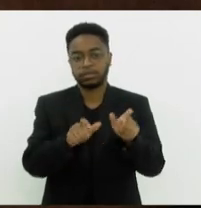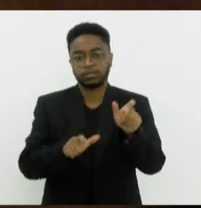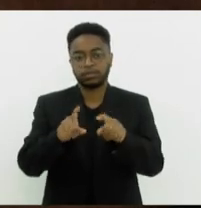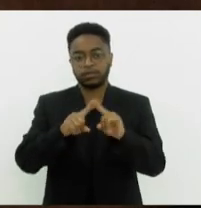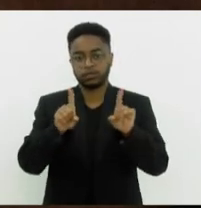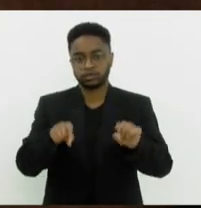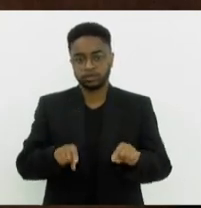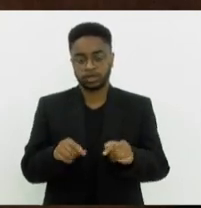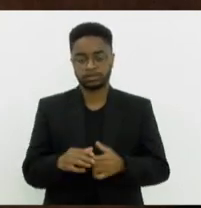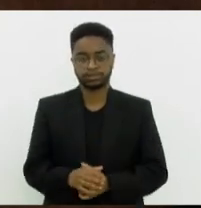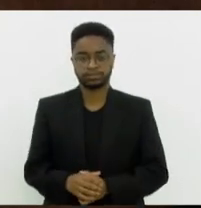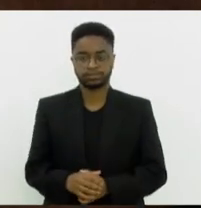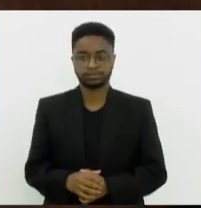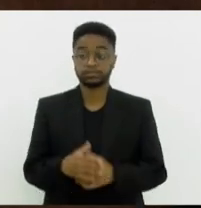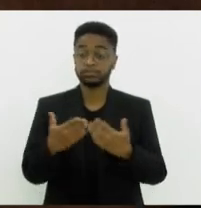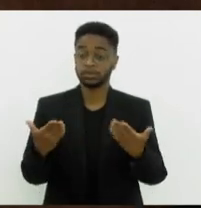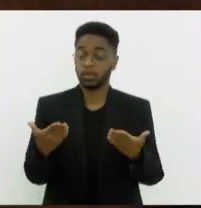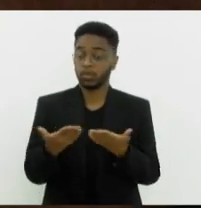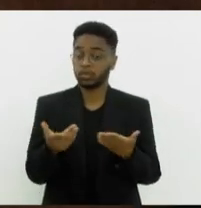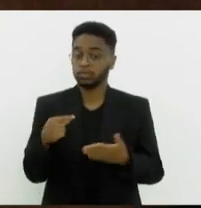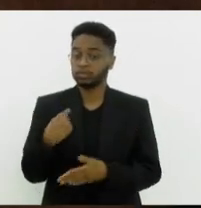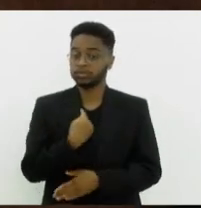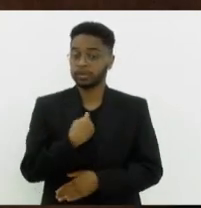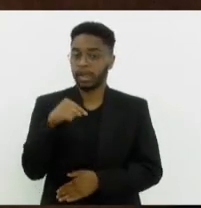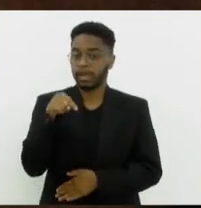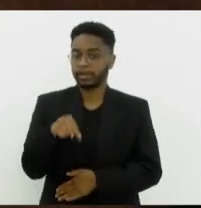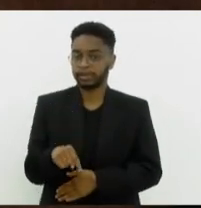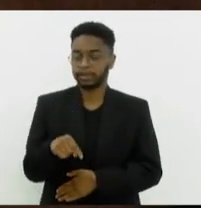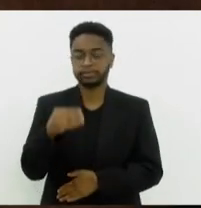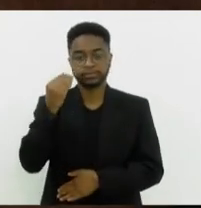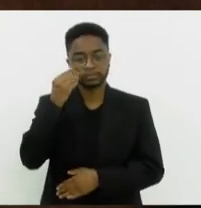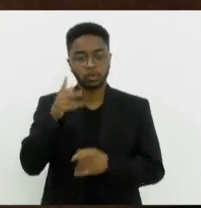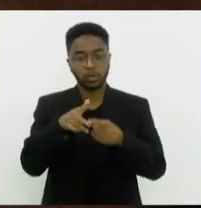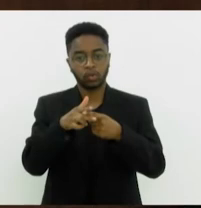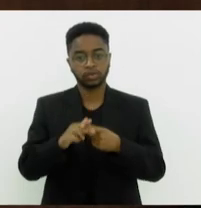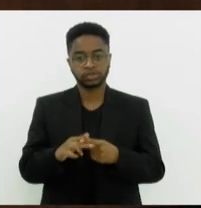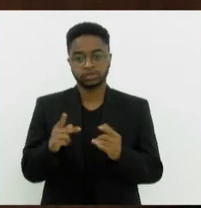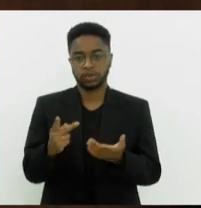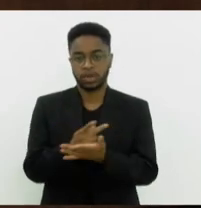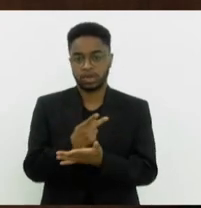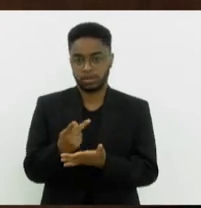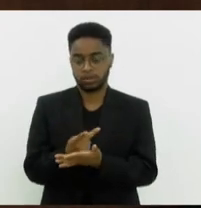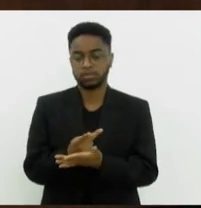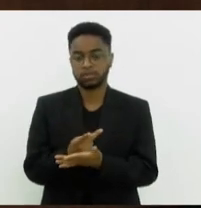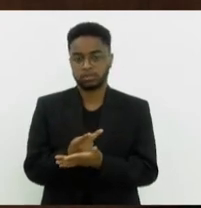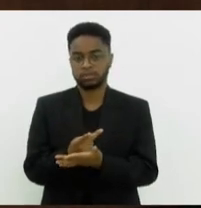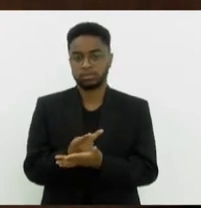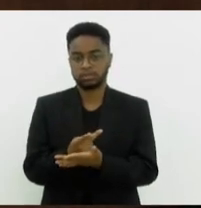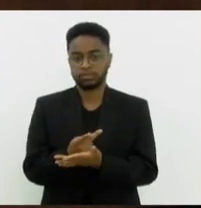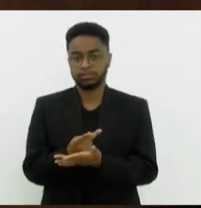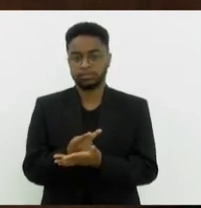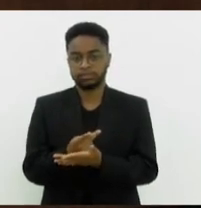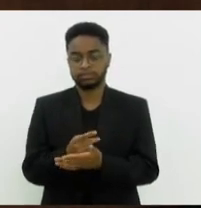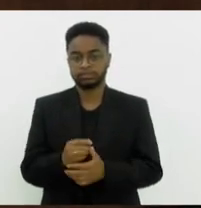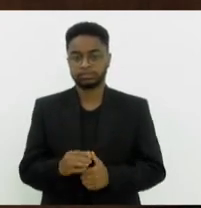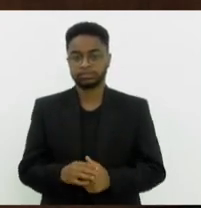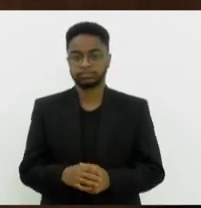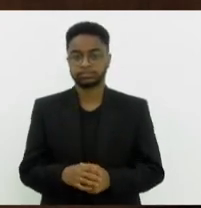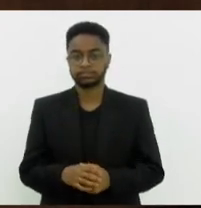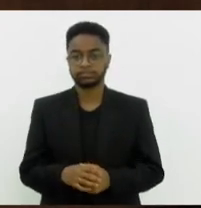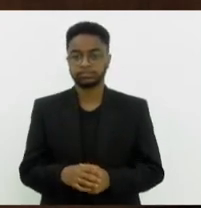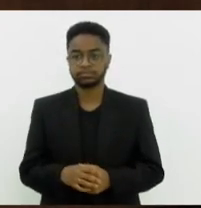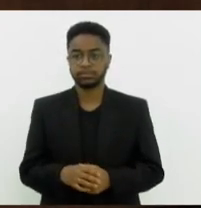funcionários. E hoje estamos aqui para corrigir esse erro que foi feito. E não só